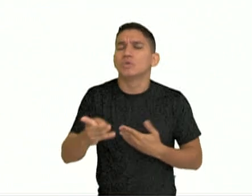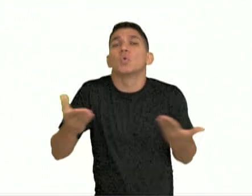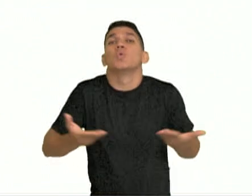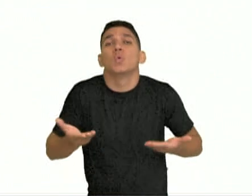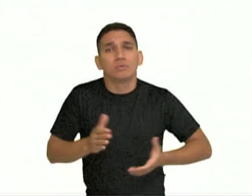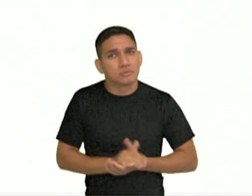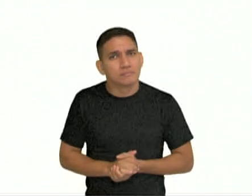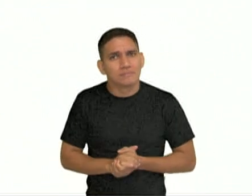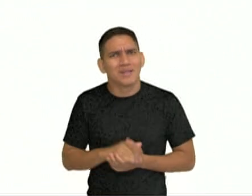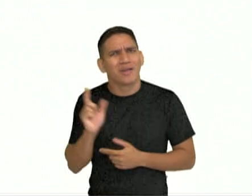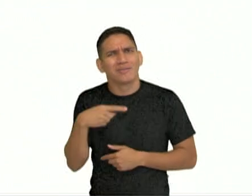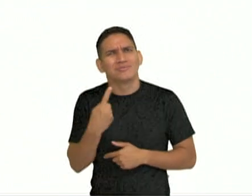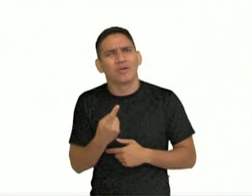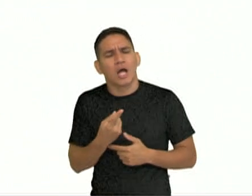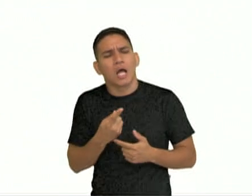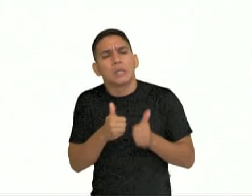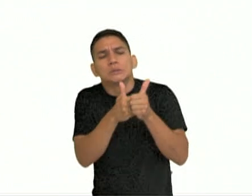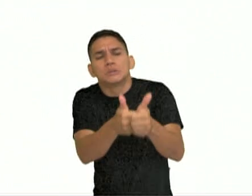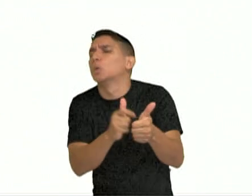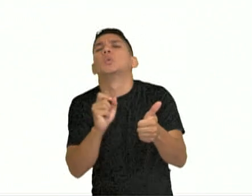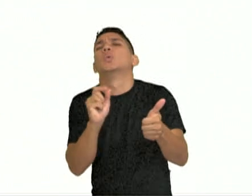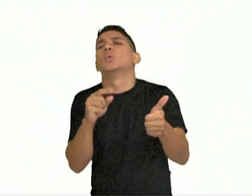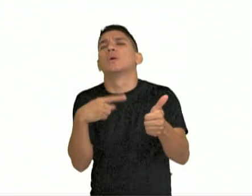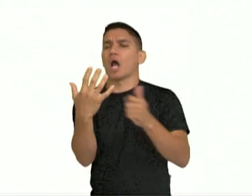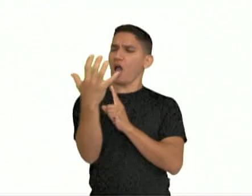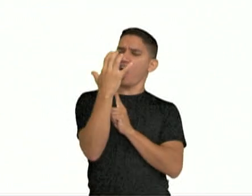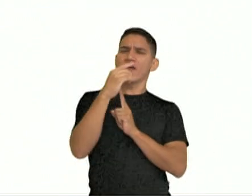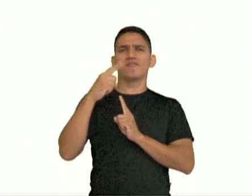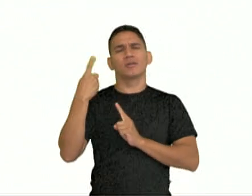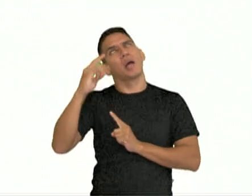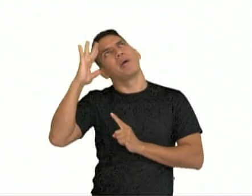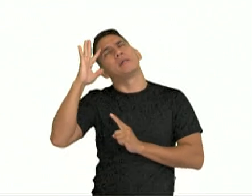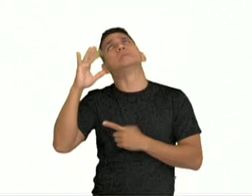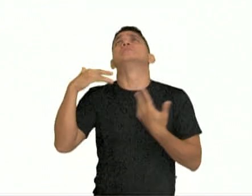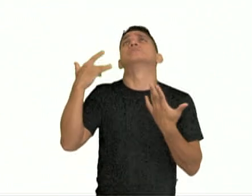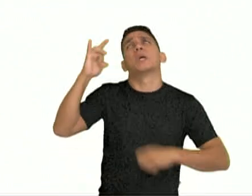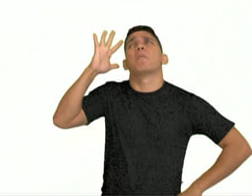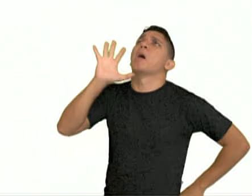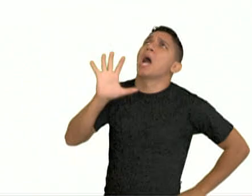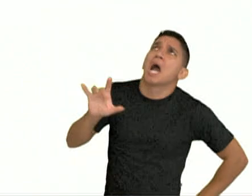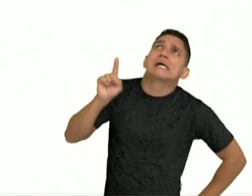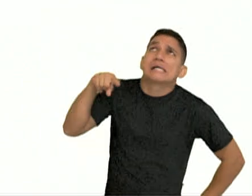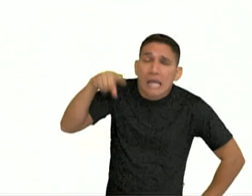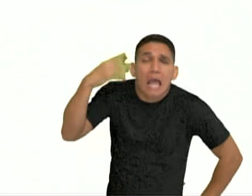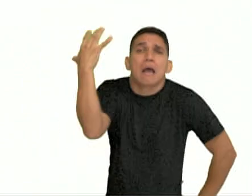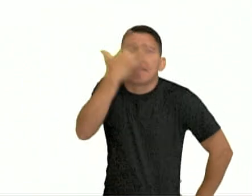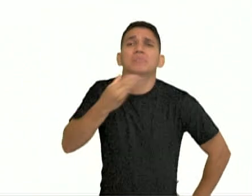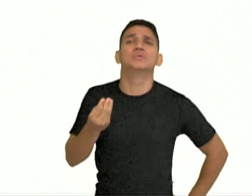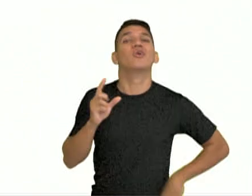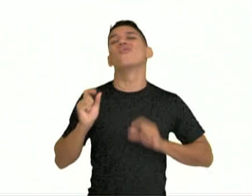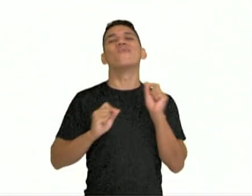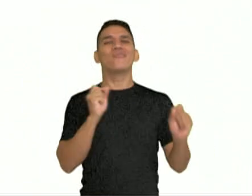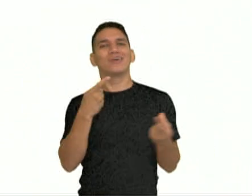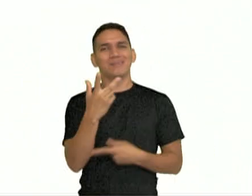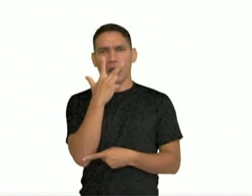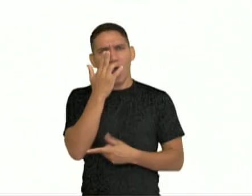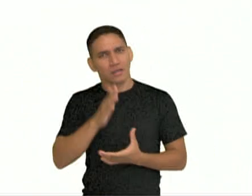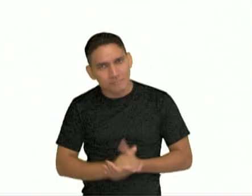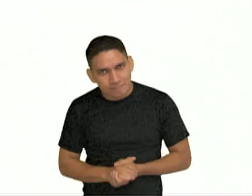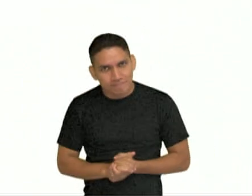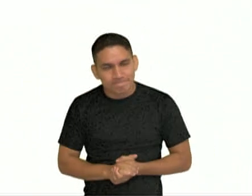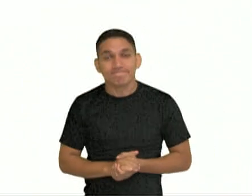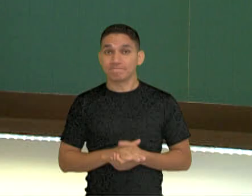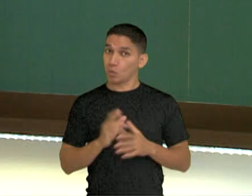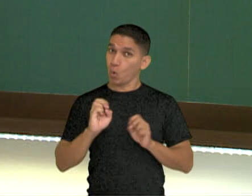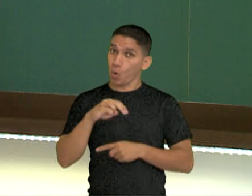os ideais que a gente segue hoje? Quem que influencia a gente a pensar em um corpo como um corpo bonito? Ou pensar também